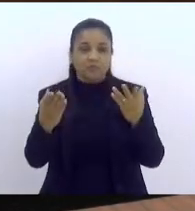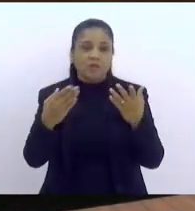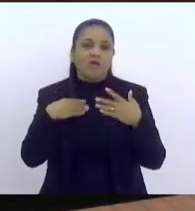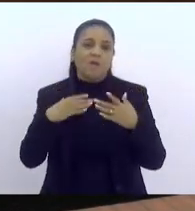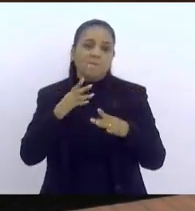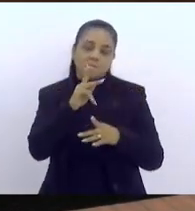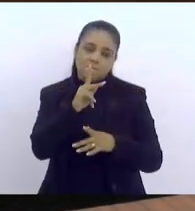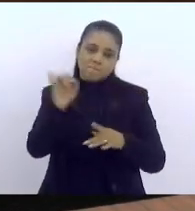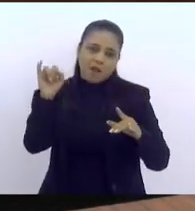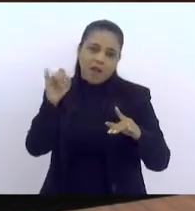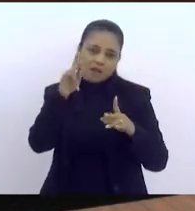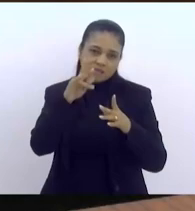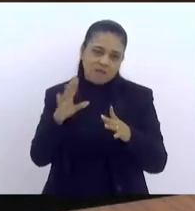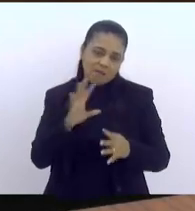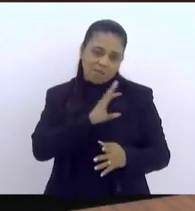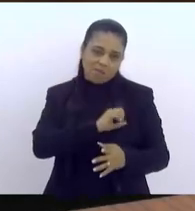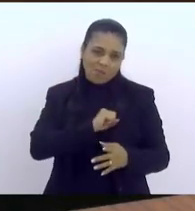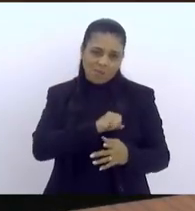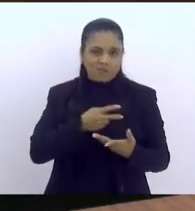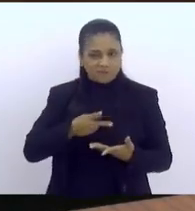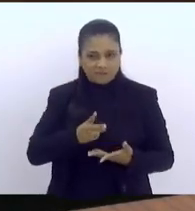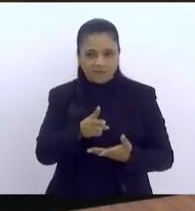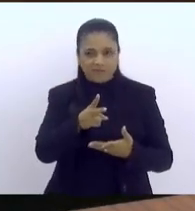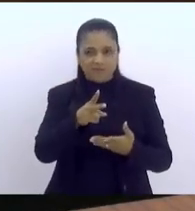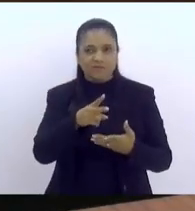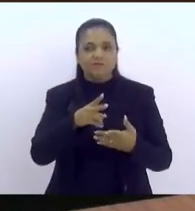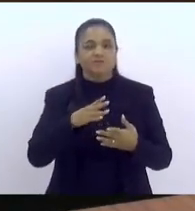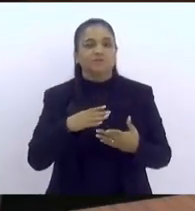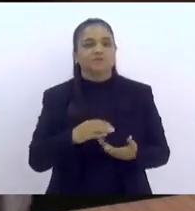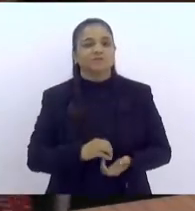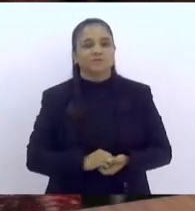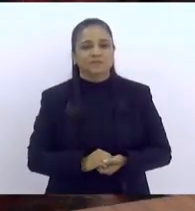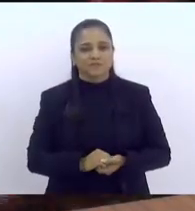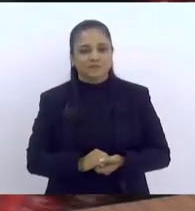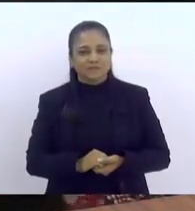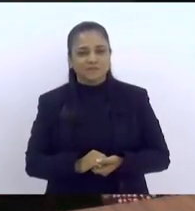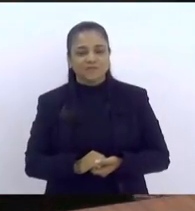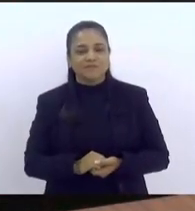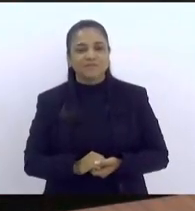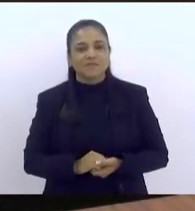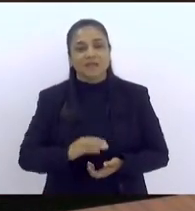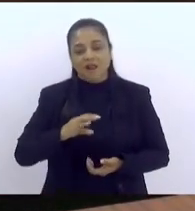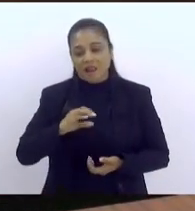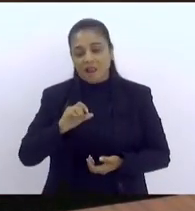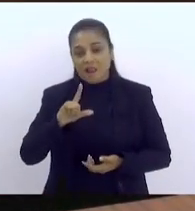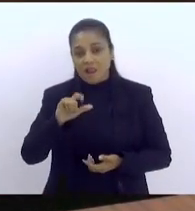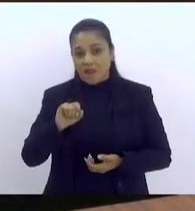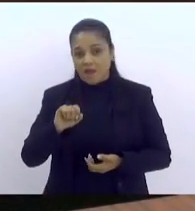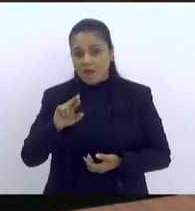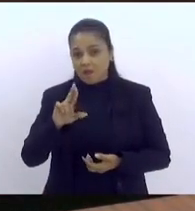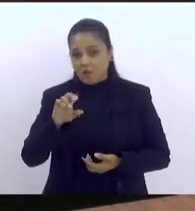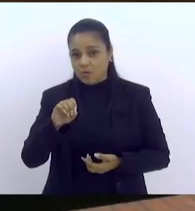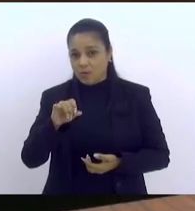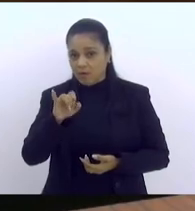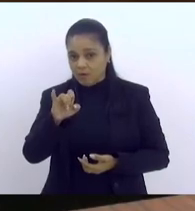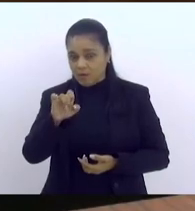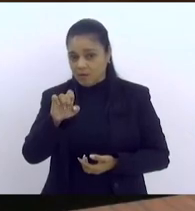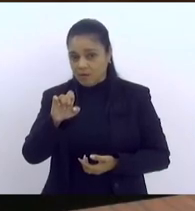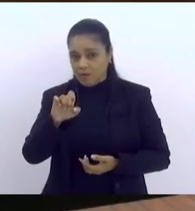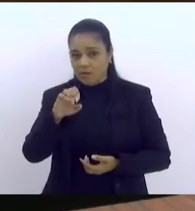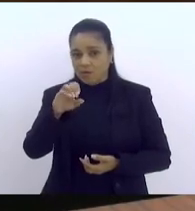nossas palavras e a nossa comunicação. Sigamos. Laroê Exu. Laroê Exu. Senhor presidente, aproveitando aqui essa